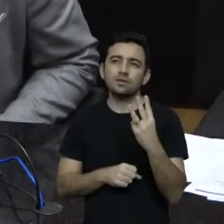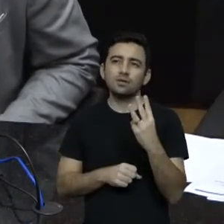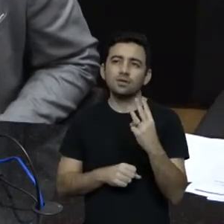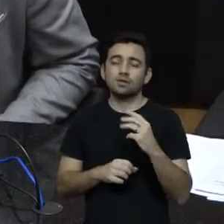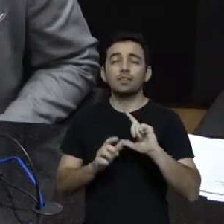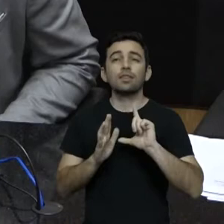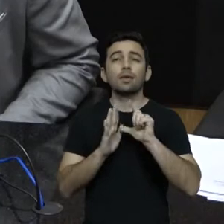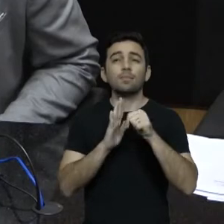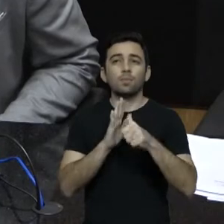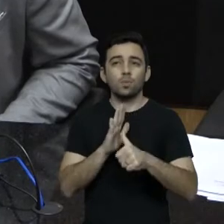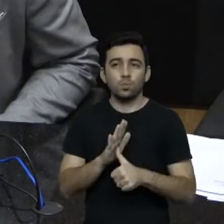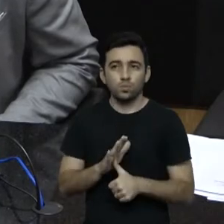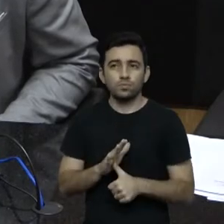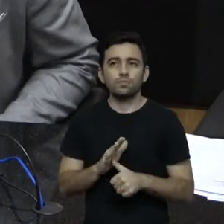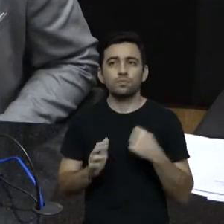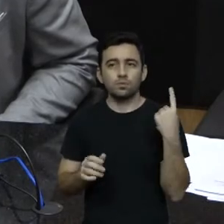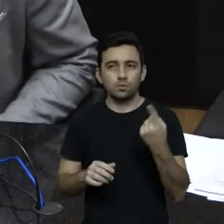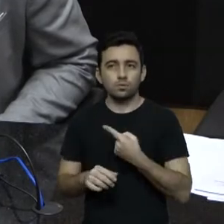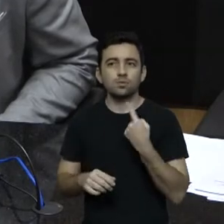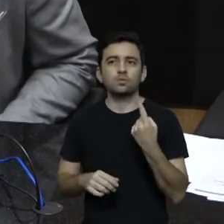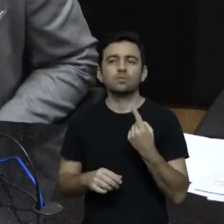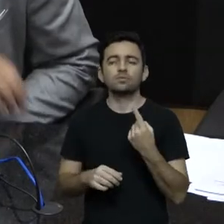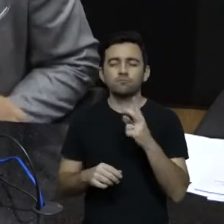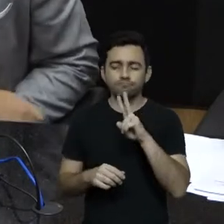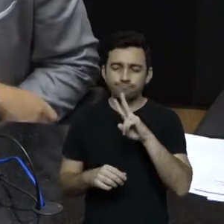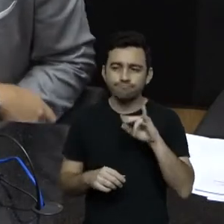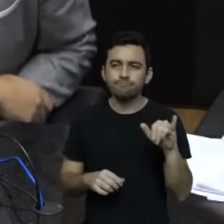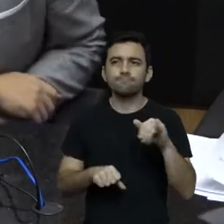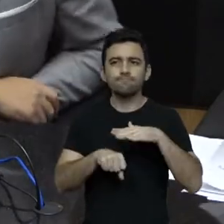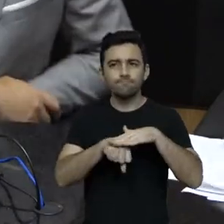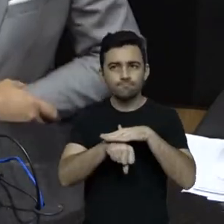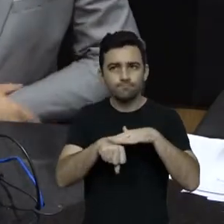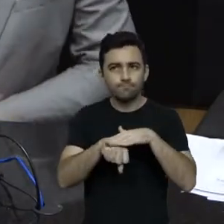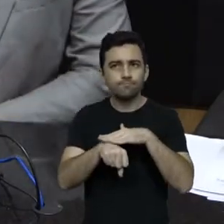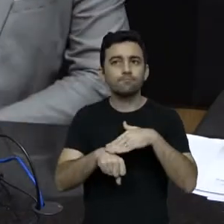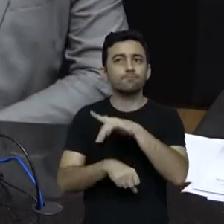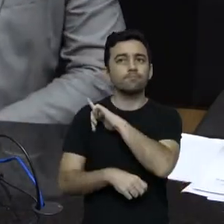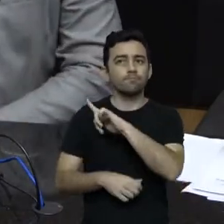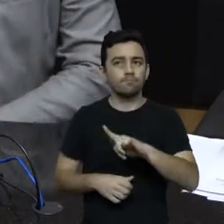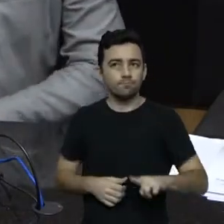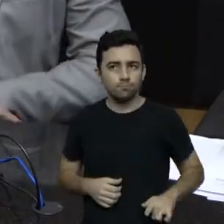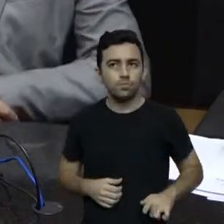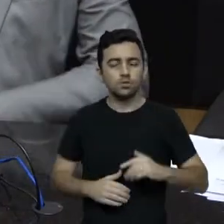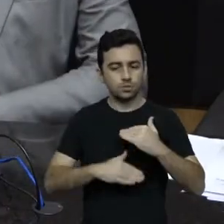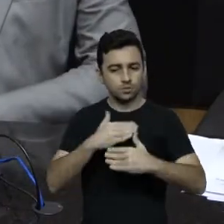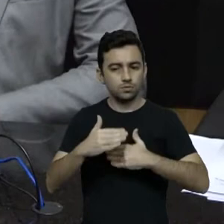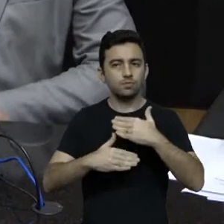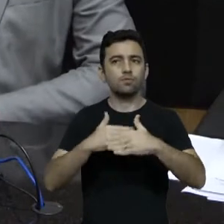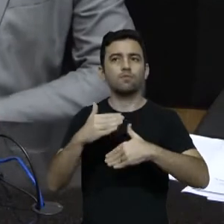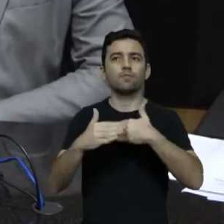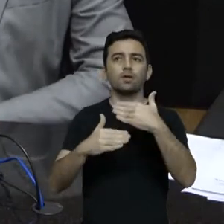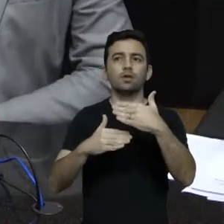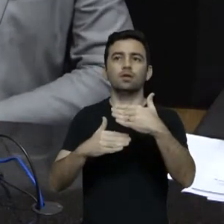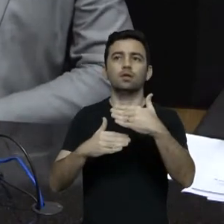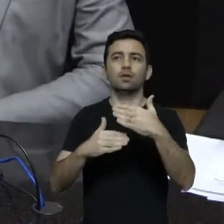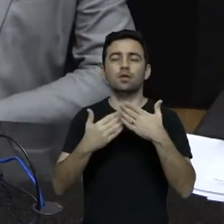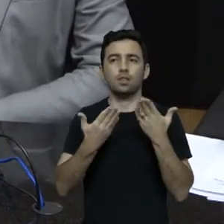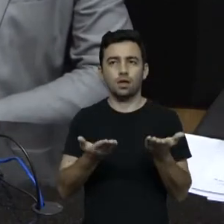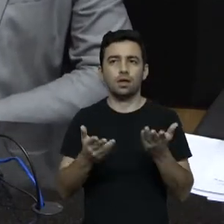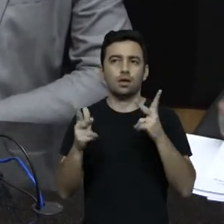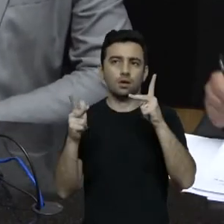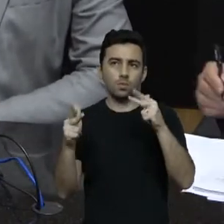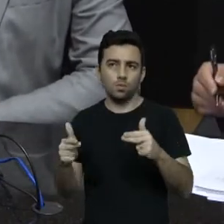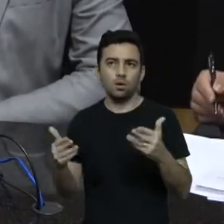posteriormente nós vamos sentar com o governo e construir algo semelhante a isso que está sendo apresentado